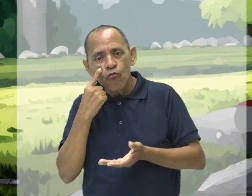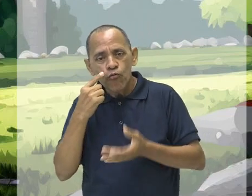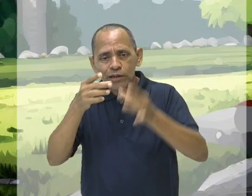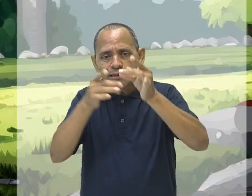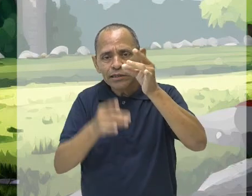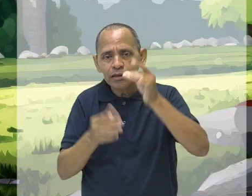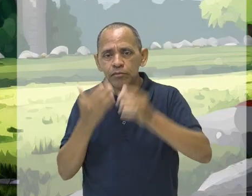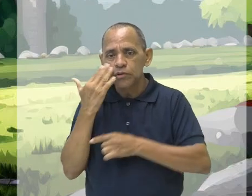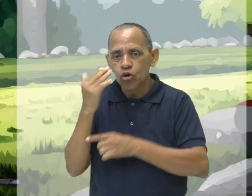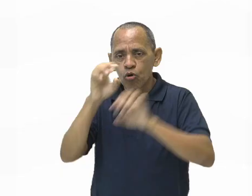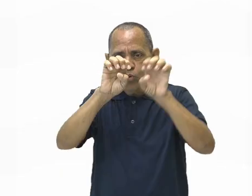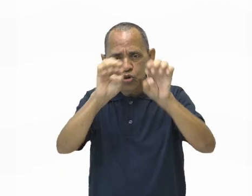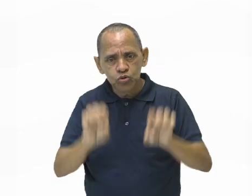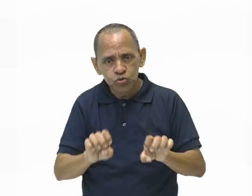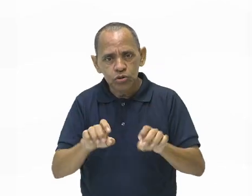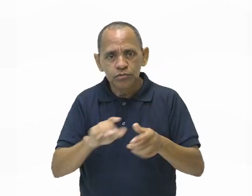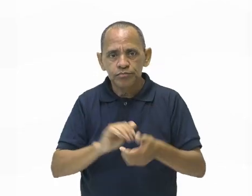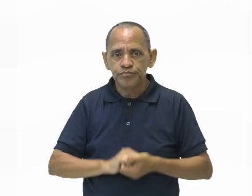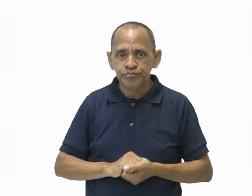Acompanhem comigo.